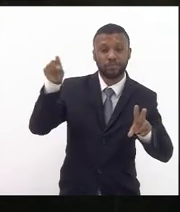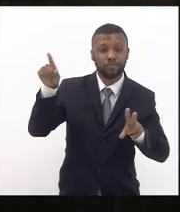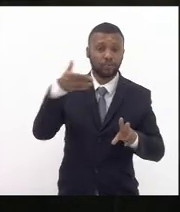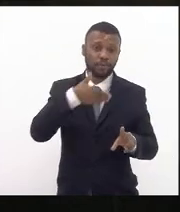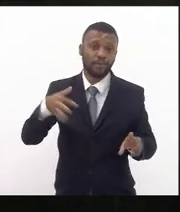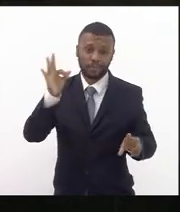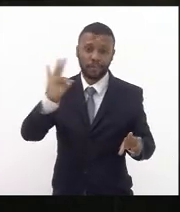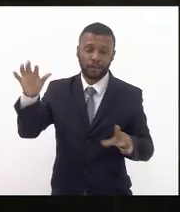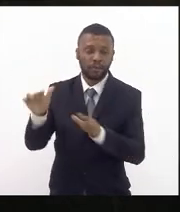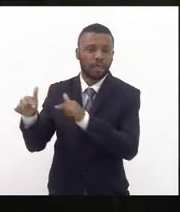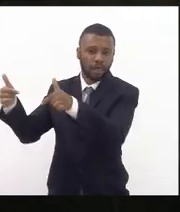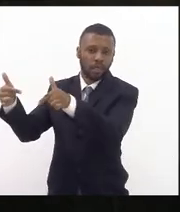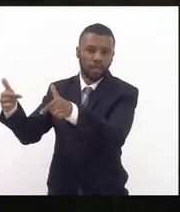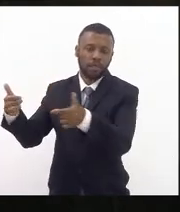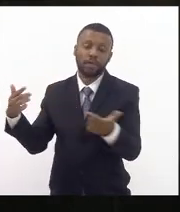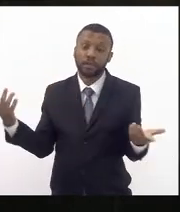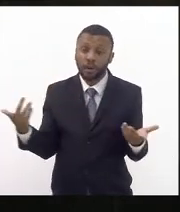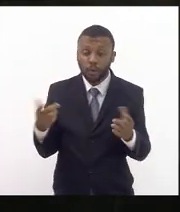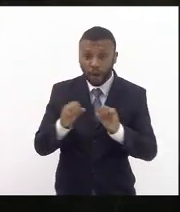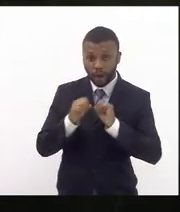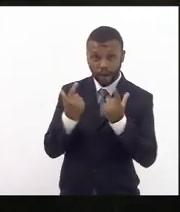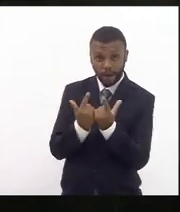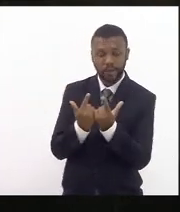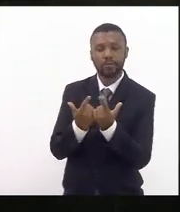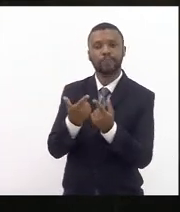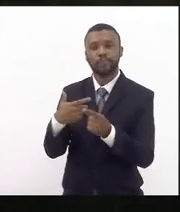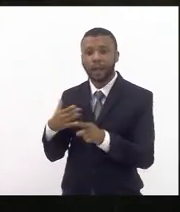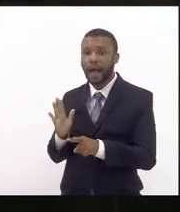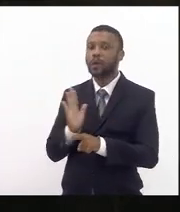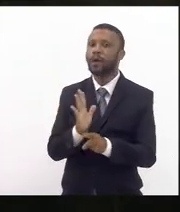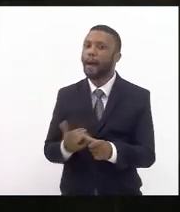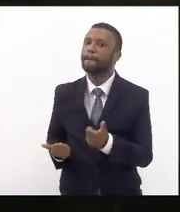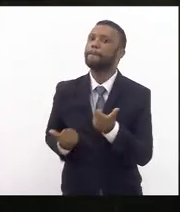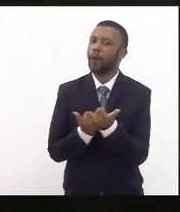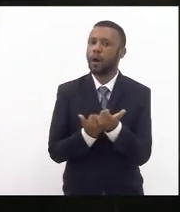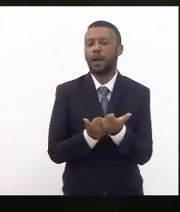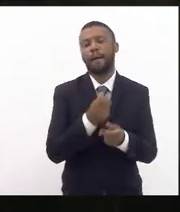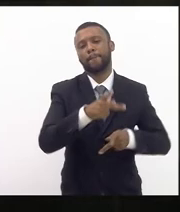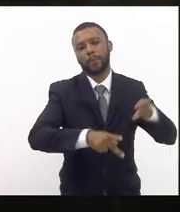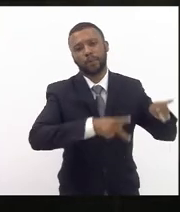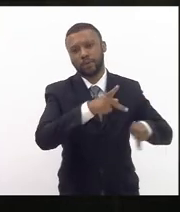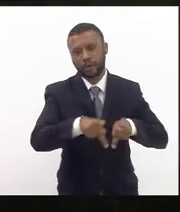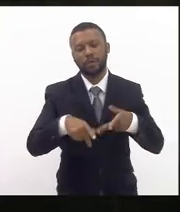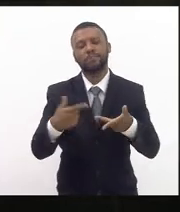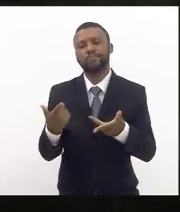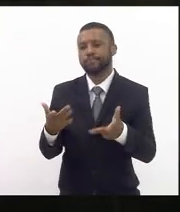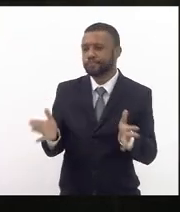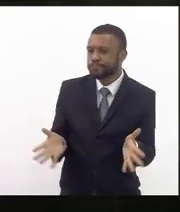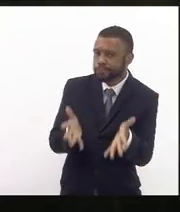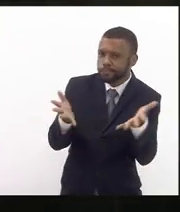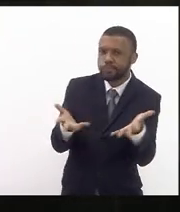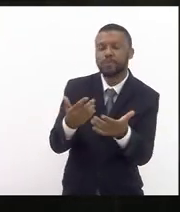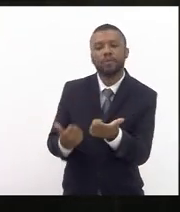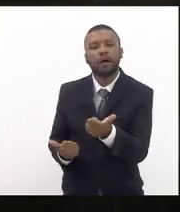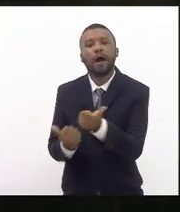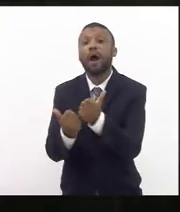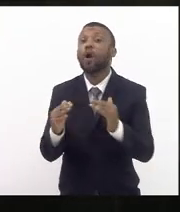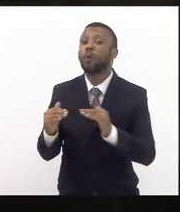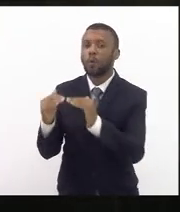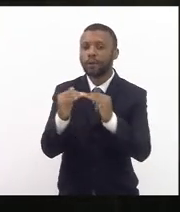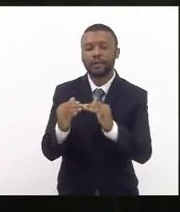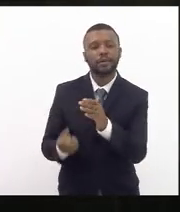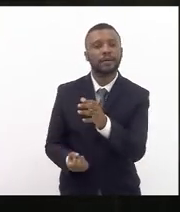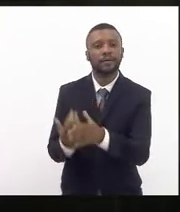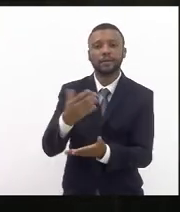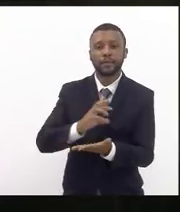casa, na verdade, presta um serviço à população contribuindo com esta CPI, sem dúvida nenhuma, nós da bancada